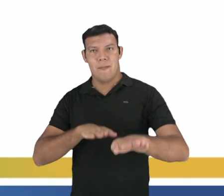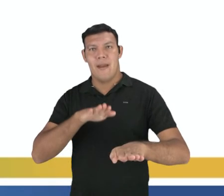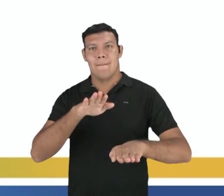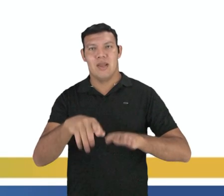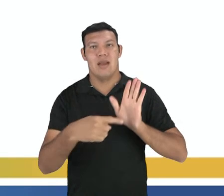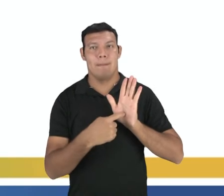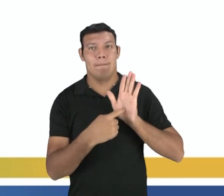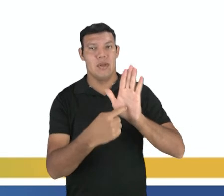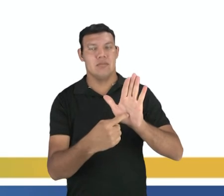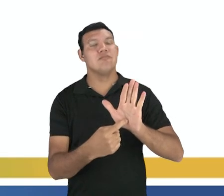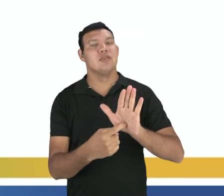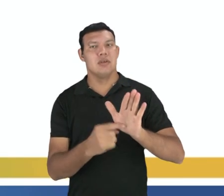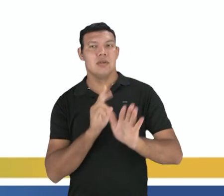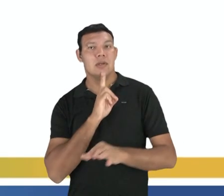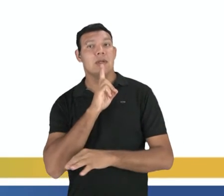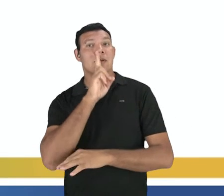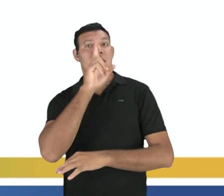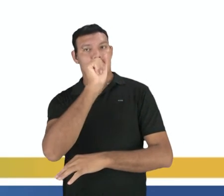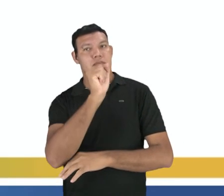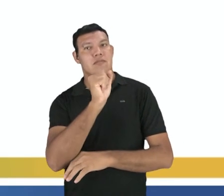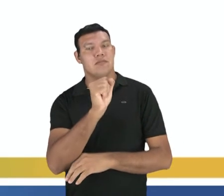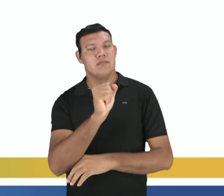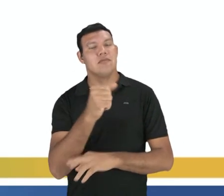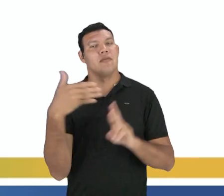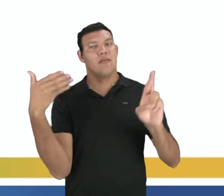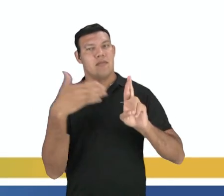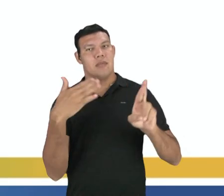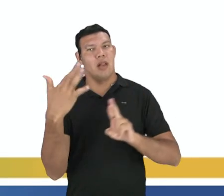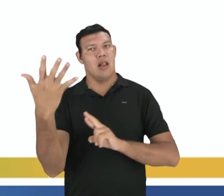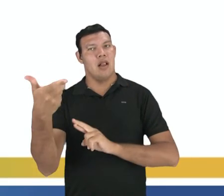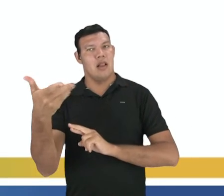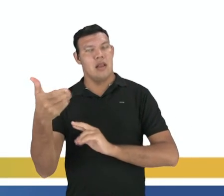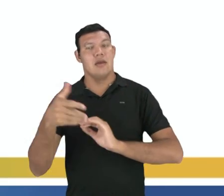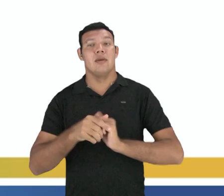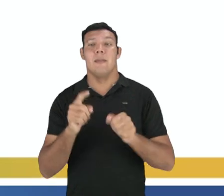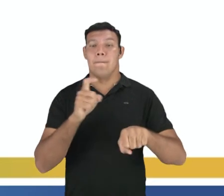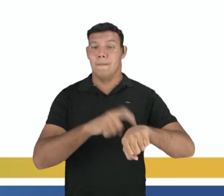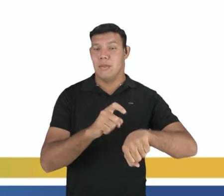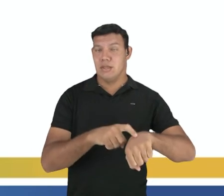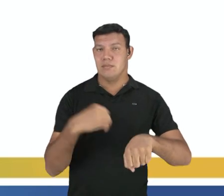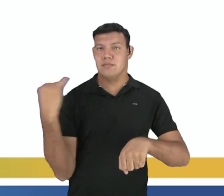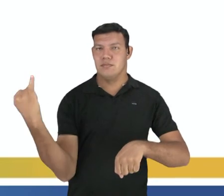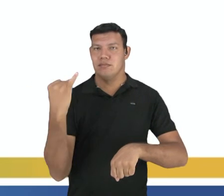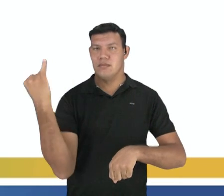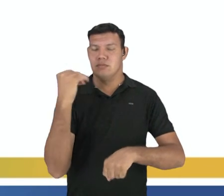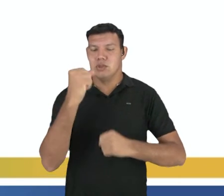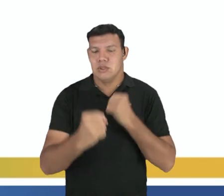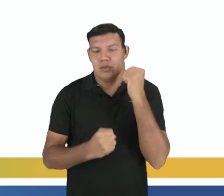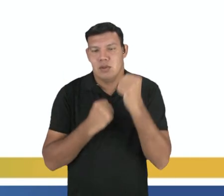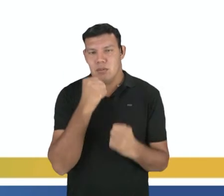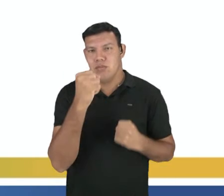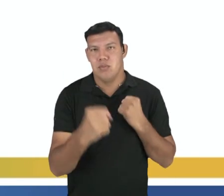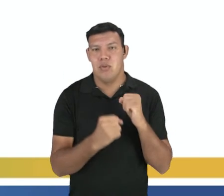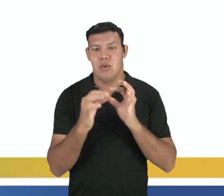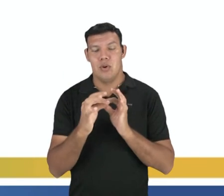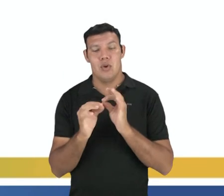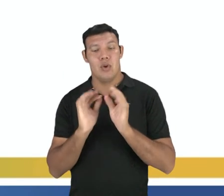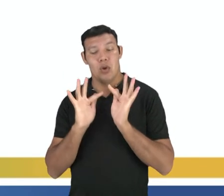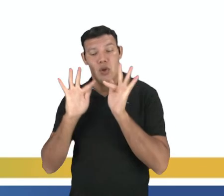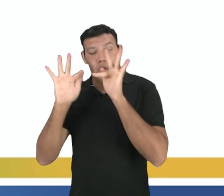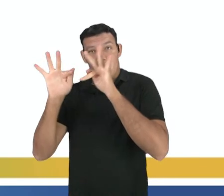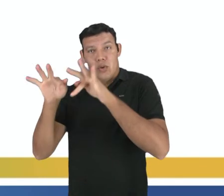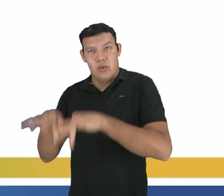mostrando sua potência durante a aceleração o momento mais importante da corrida ao final desse percurso